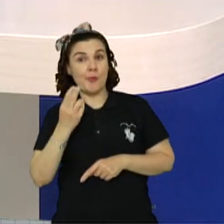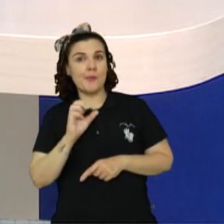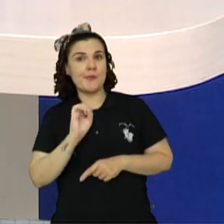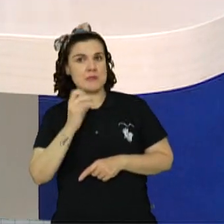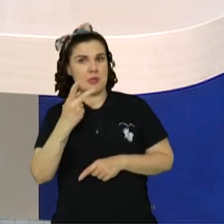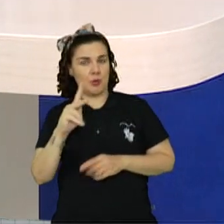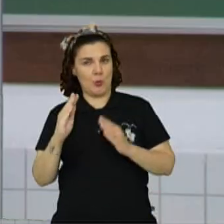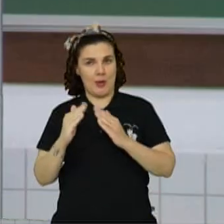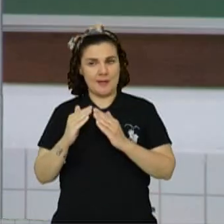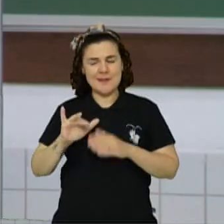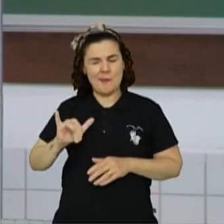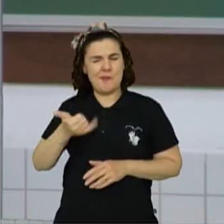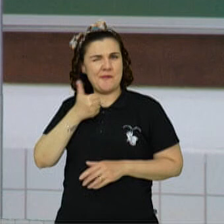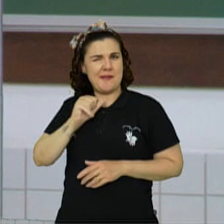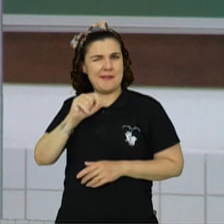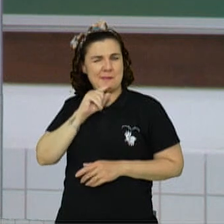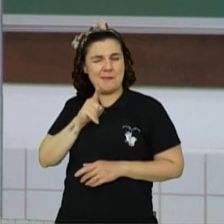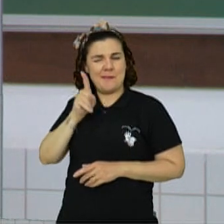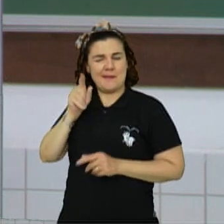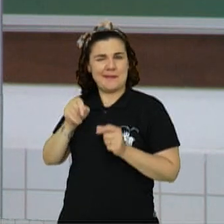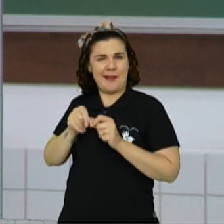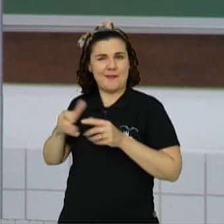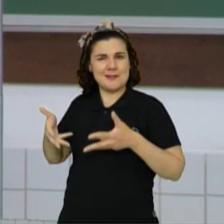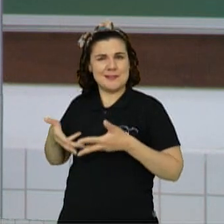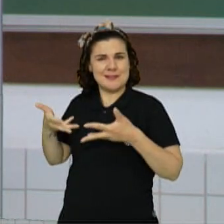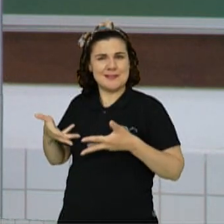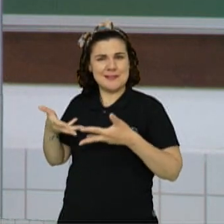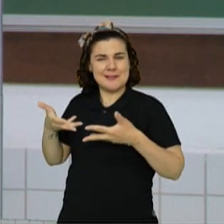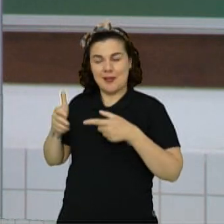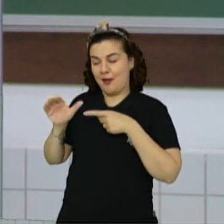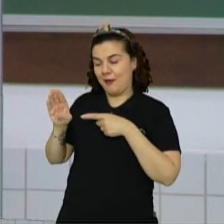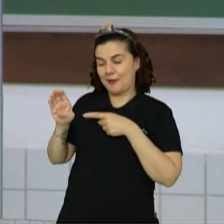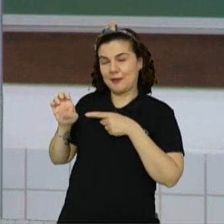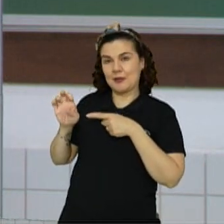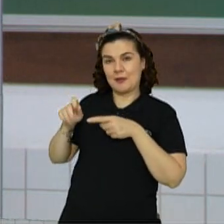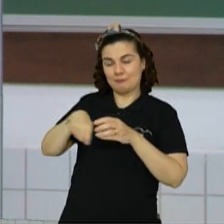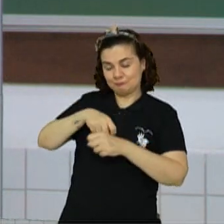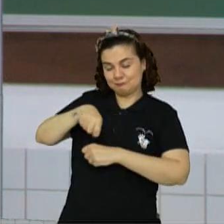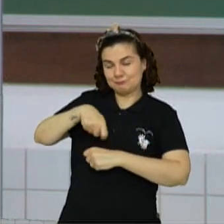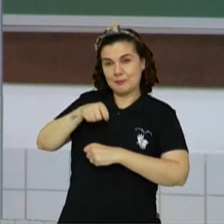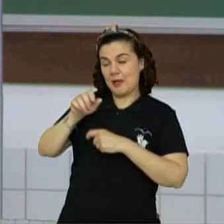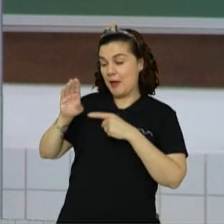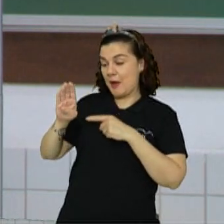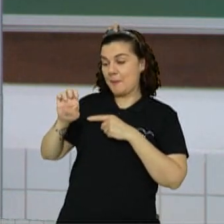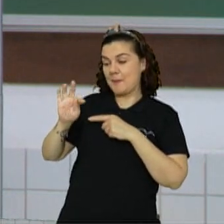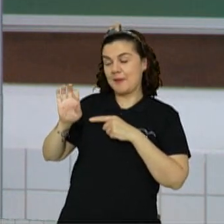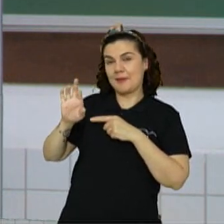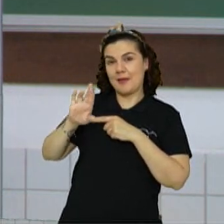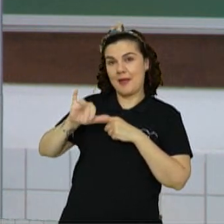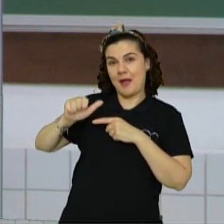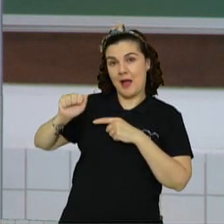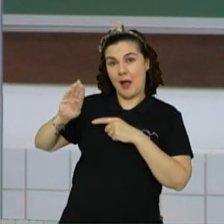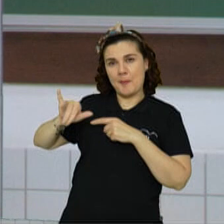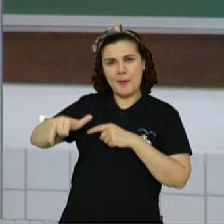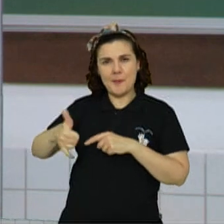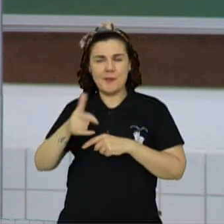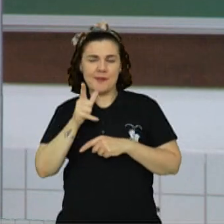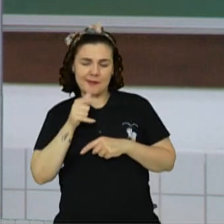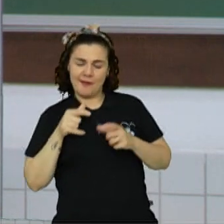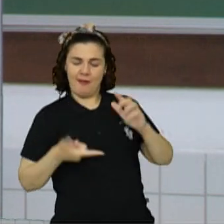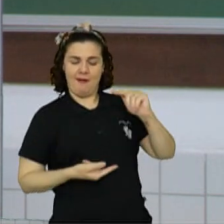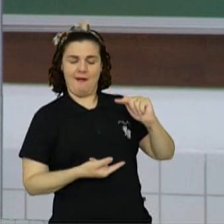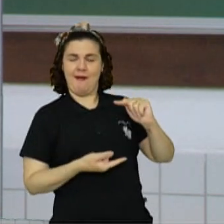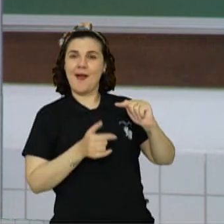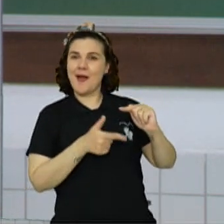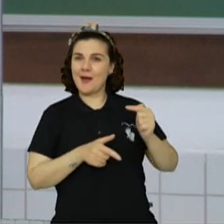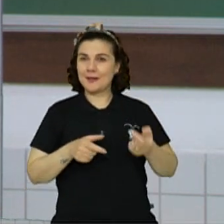você pode aproveitar também que a mãe está lá fazendo cozinhando lá uma beterraba, né, e pegar aquele líquido que sobra